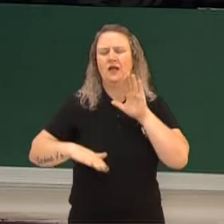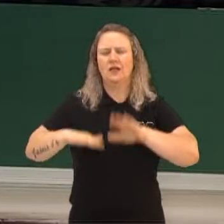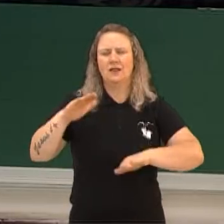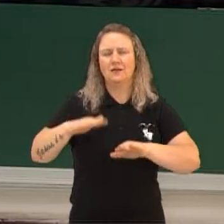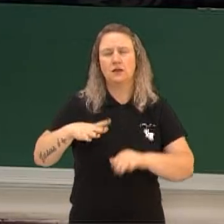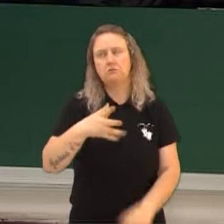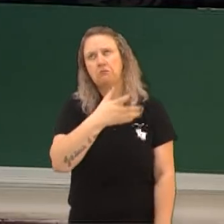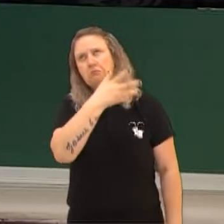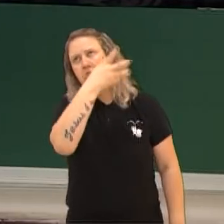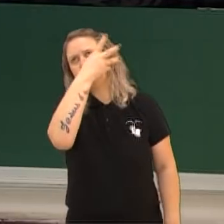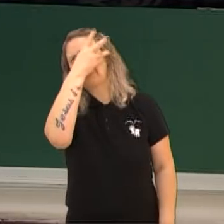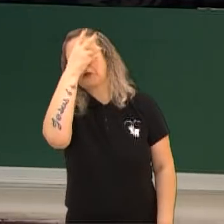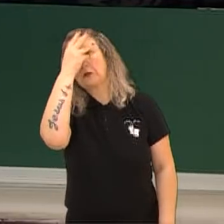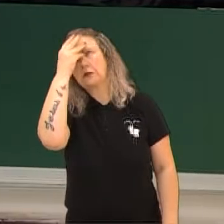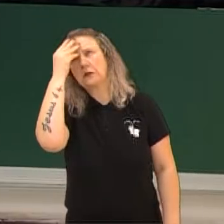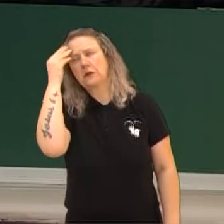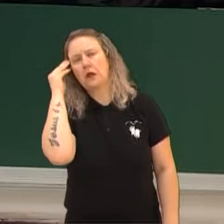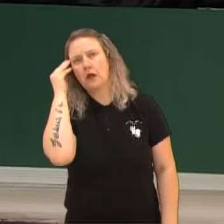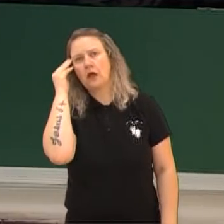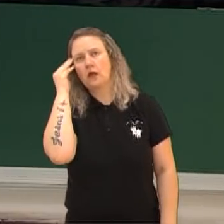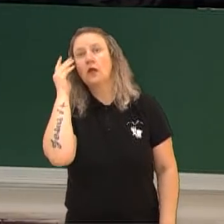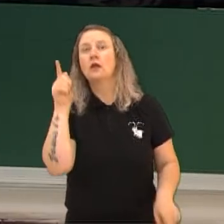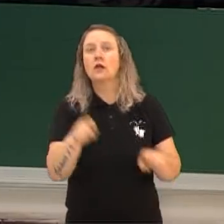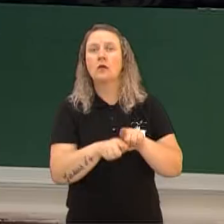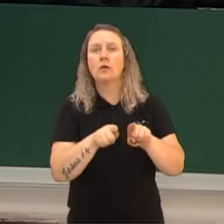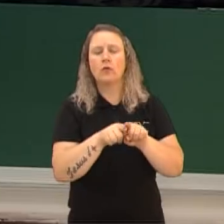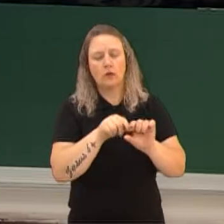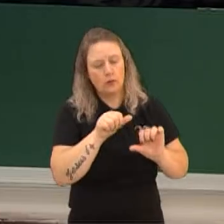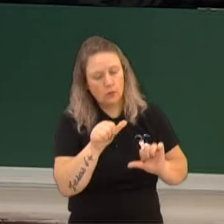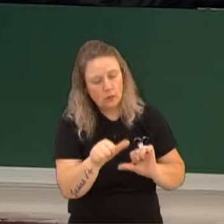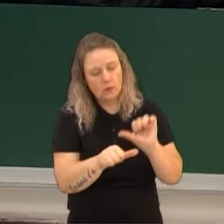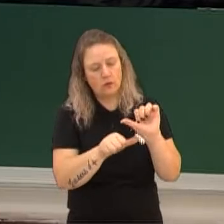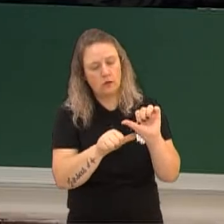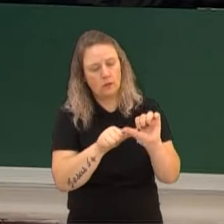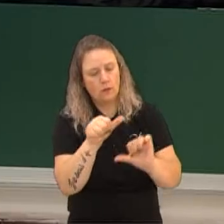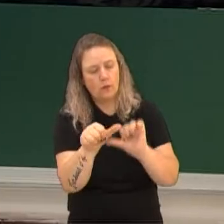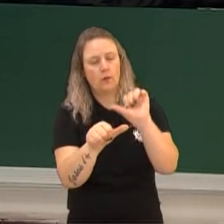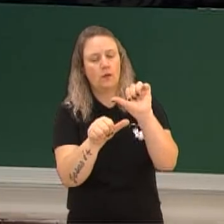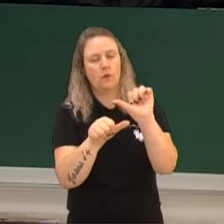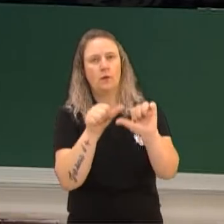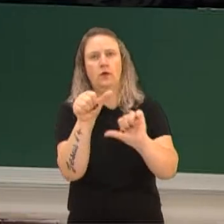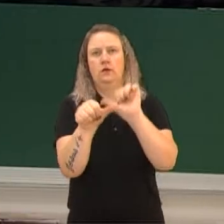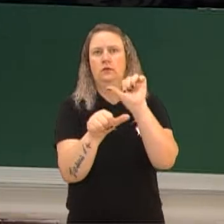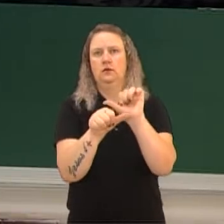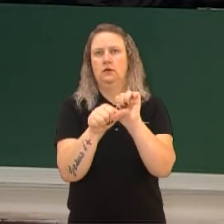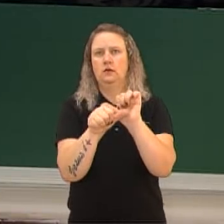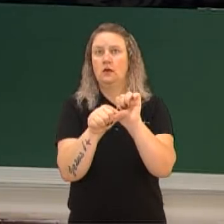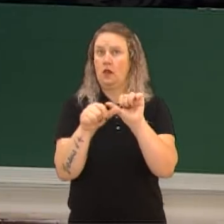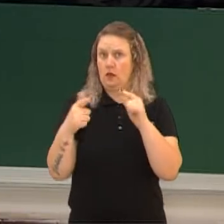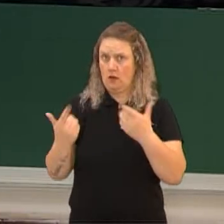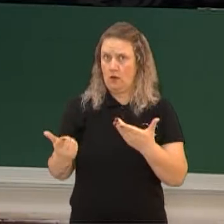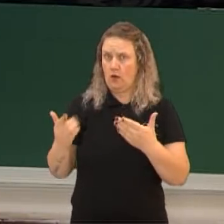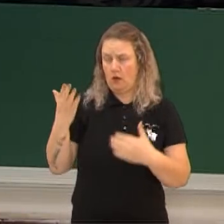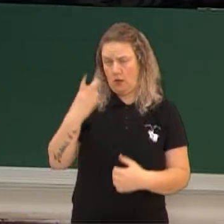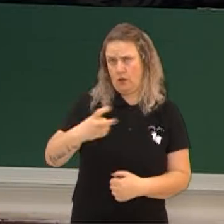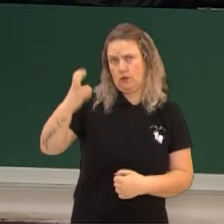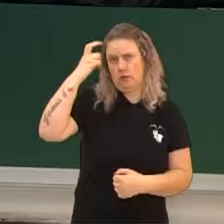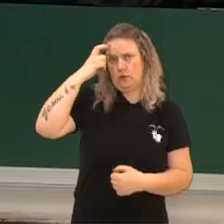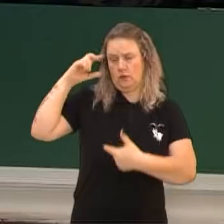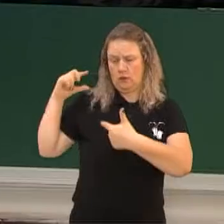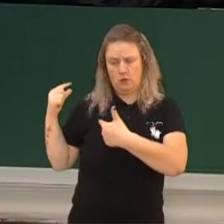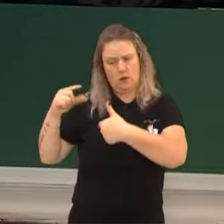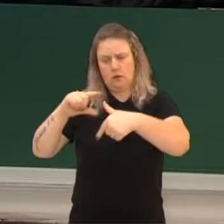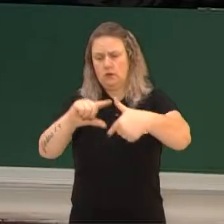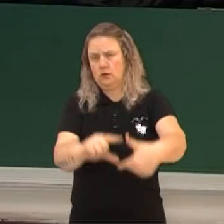muito modificada. Então a cultura erudita vem para que a gente tenha certeza, um pouco mais certeza das coisas. Então